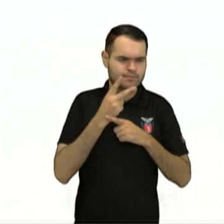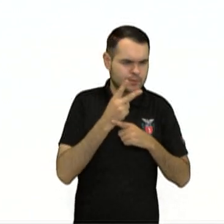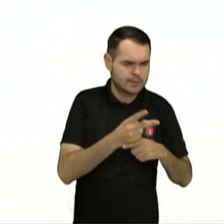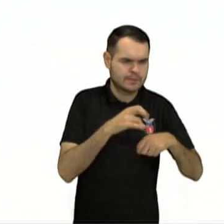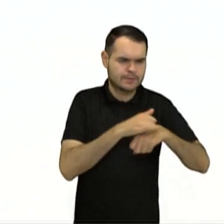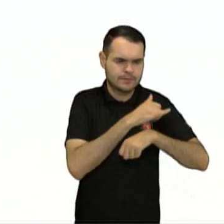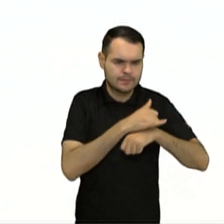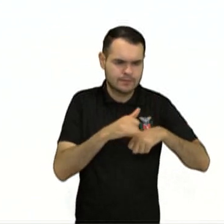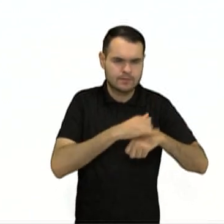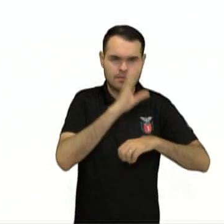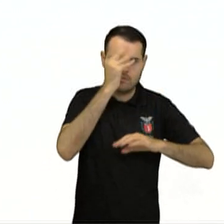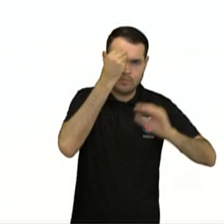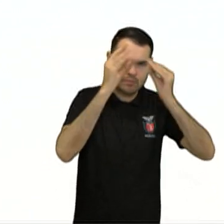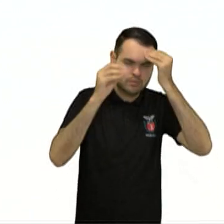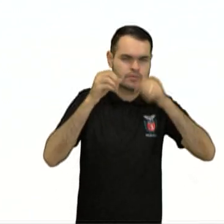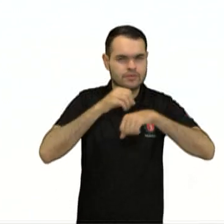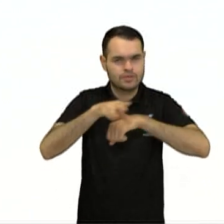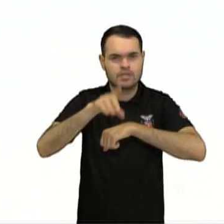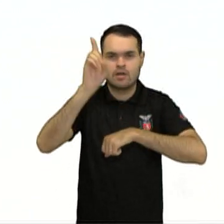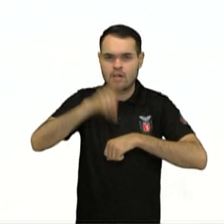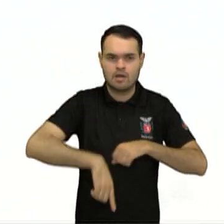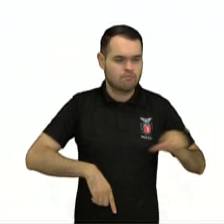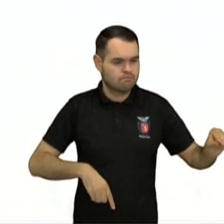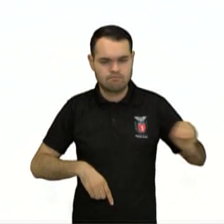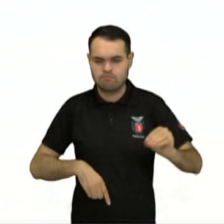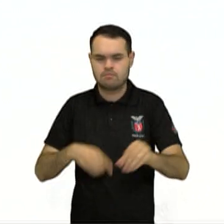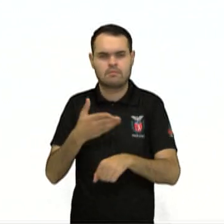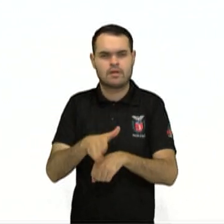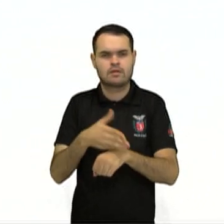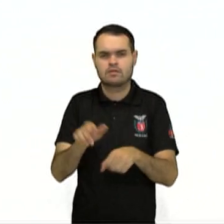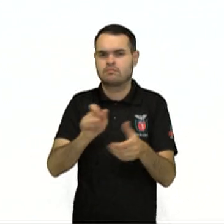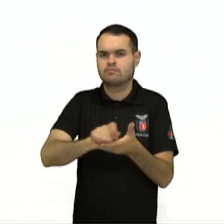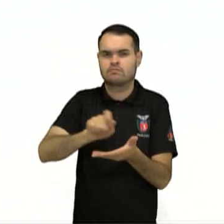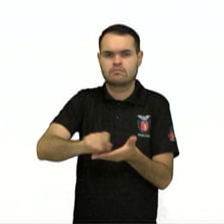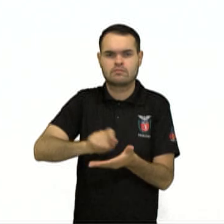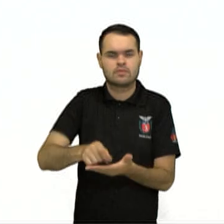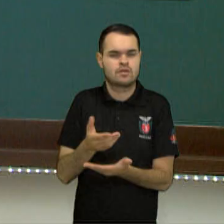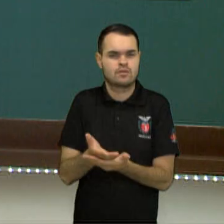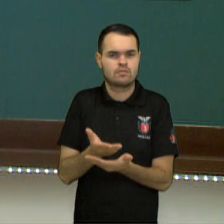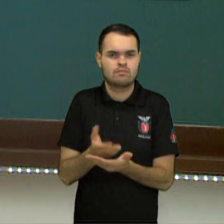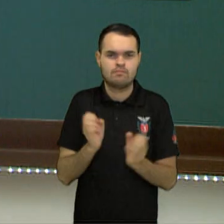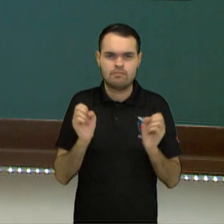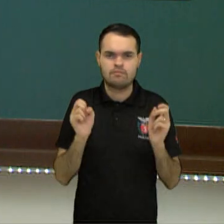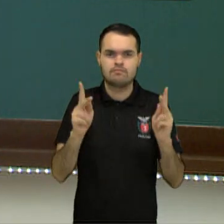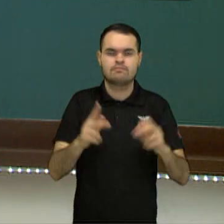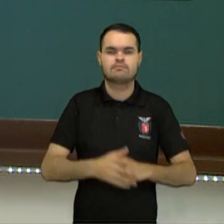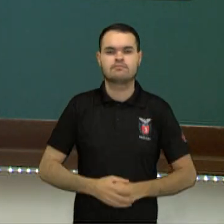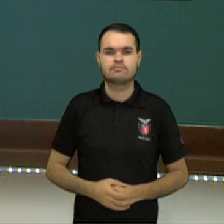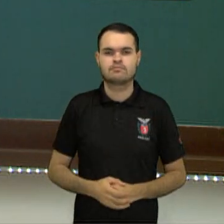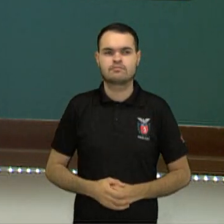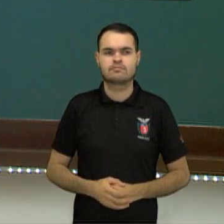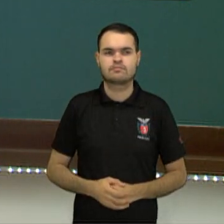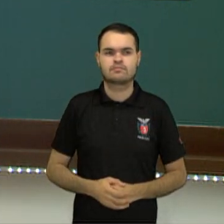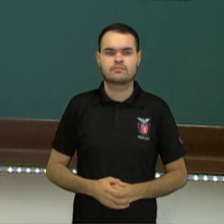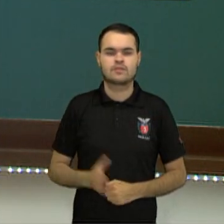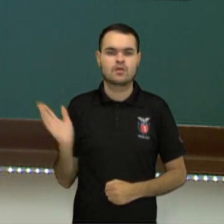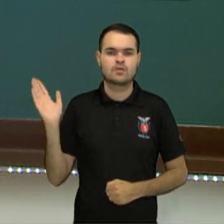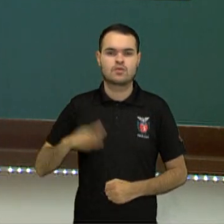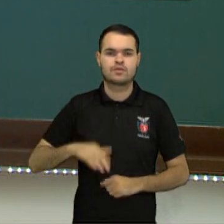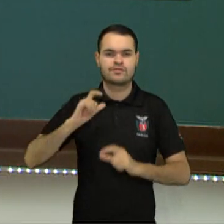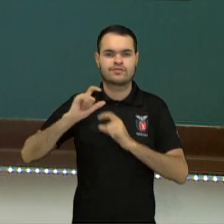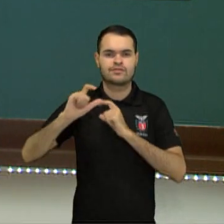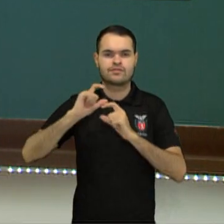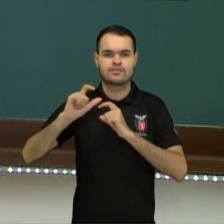e maneiras de memorizar. Minha dica é colocar em uso, tá bom? Estudá-los e praticá-los. Eu trouxe aqui para